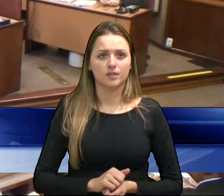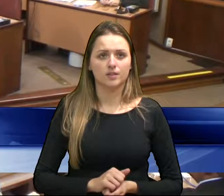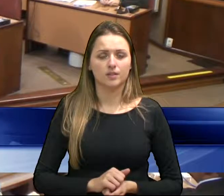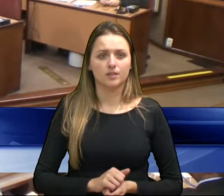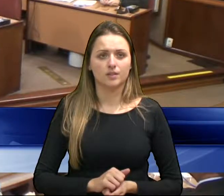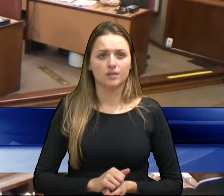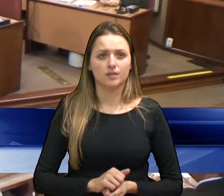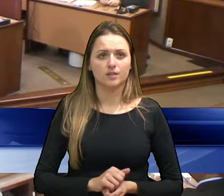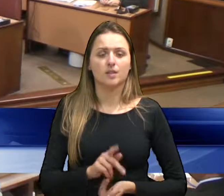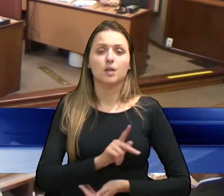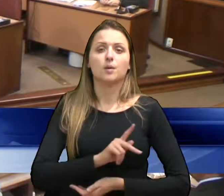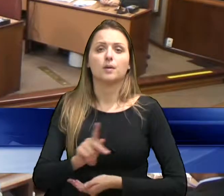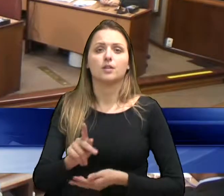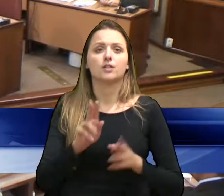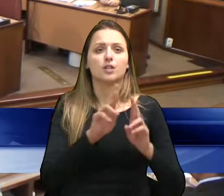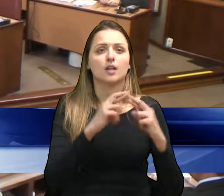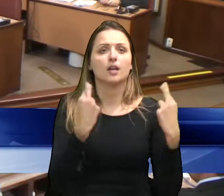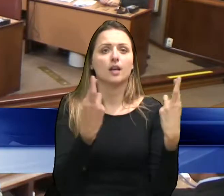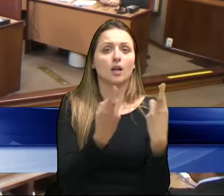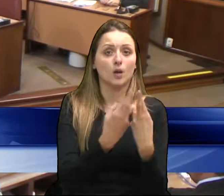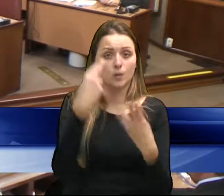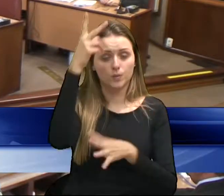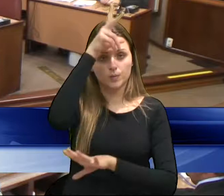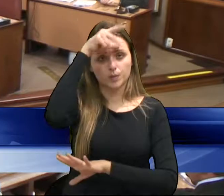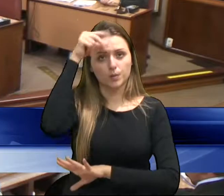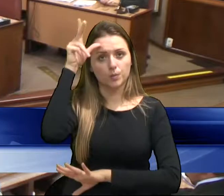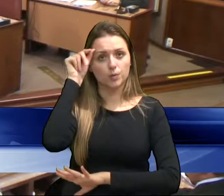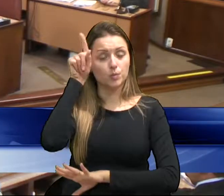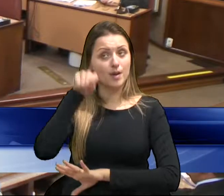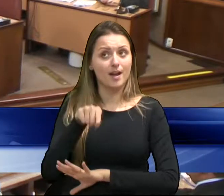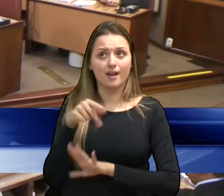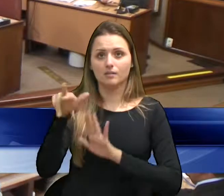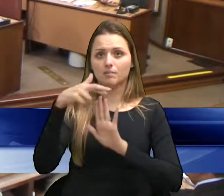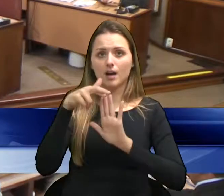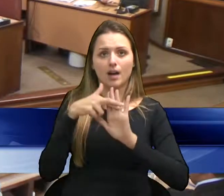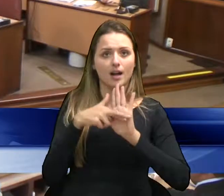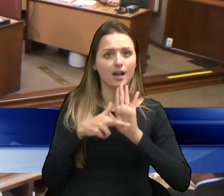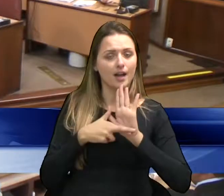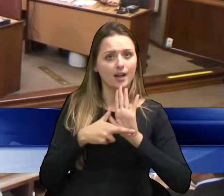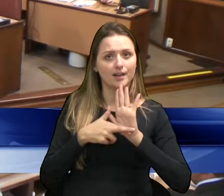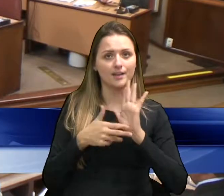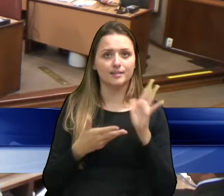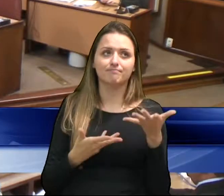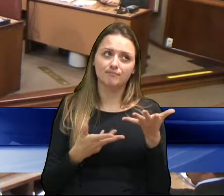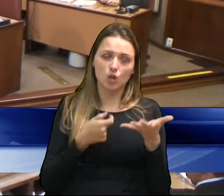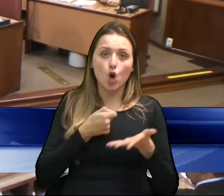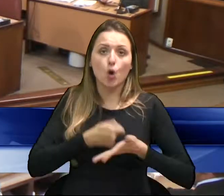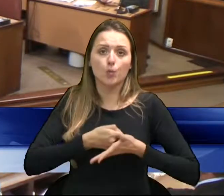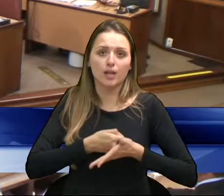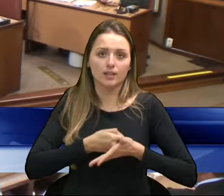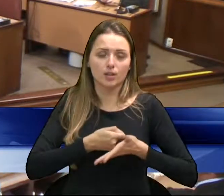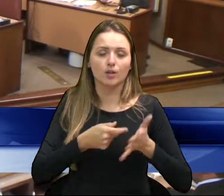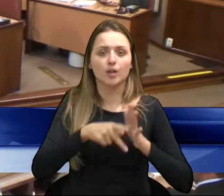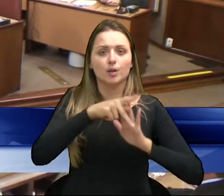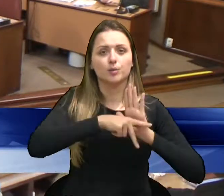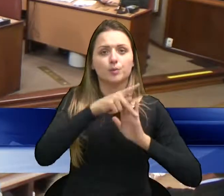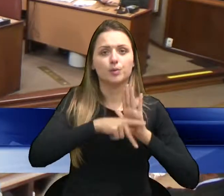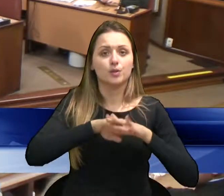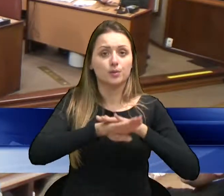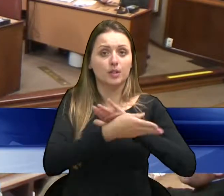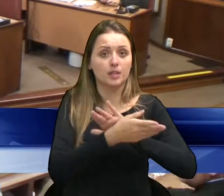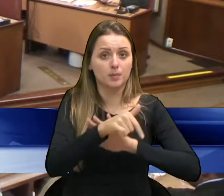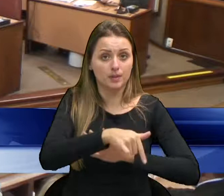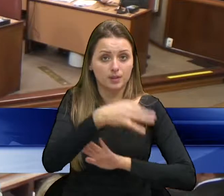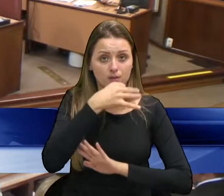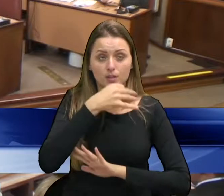a audiência pública faz parte de um roteiro obrigatório para que esse projeto seja implantado na nossa cidade de Caxias do Sul. Ele